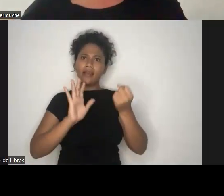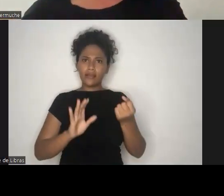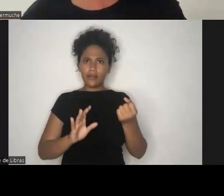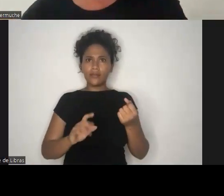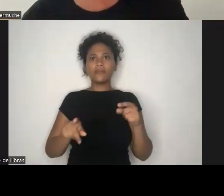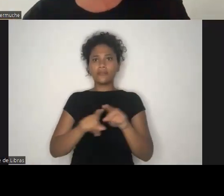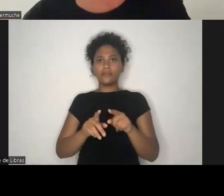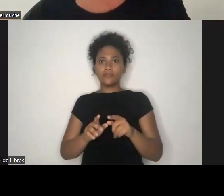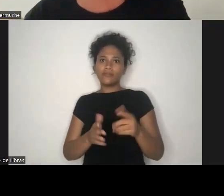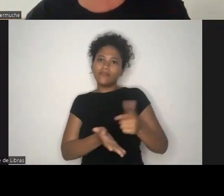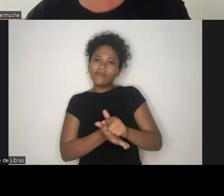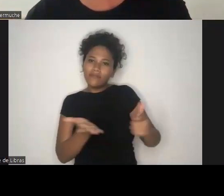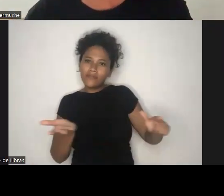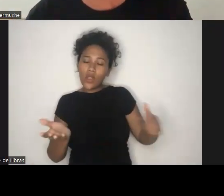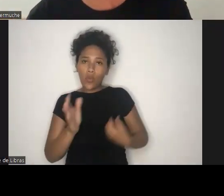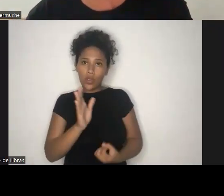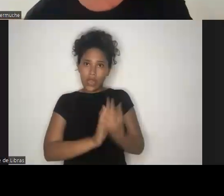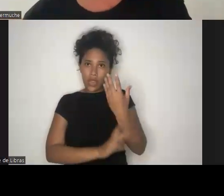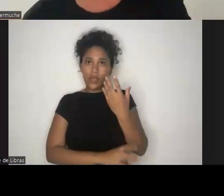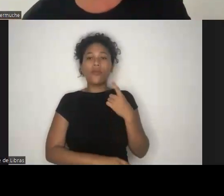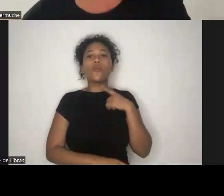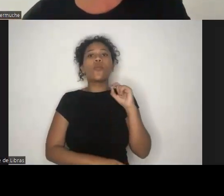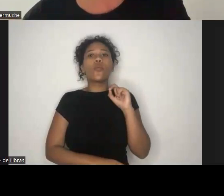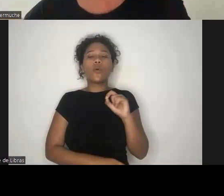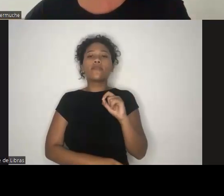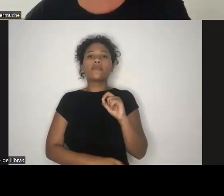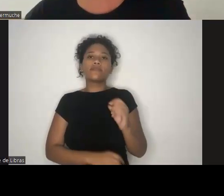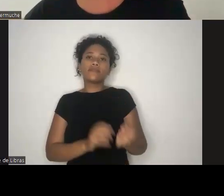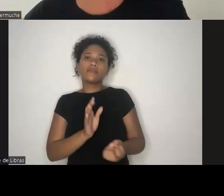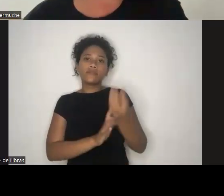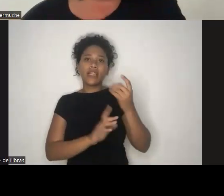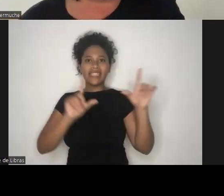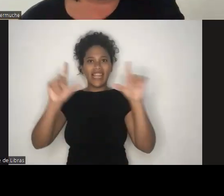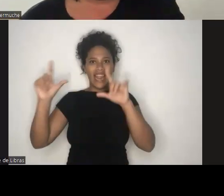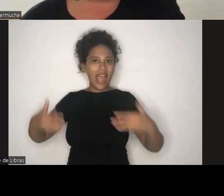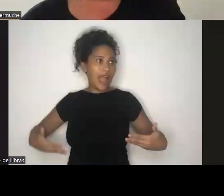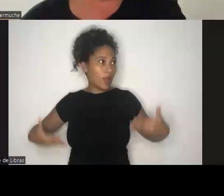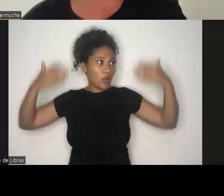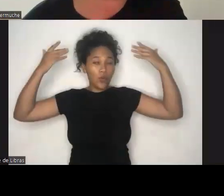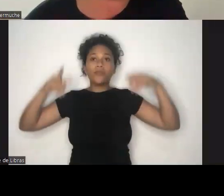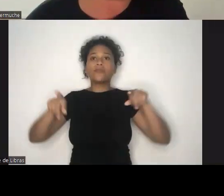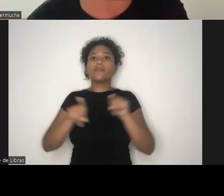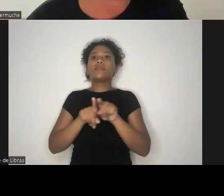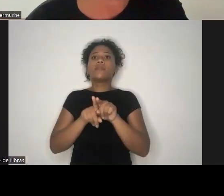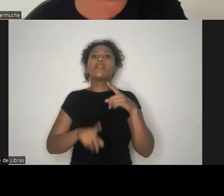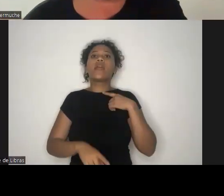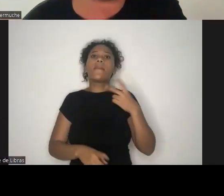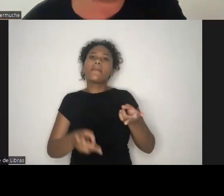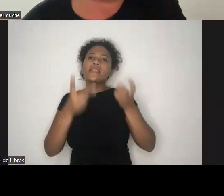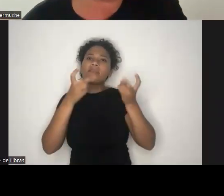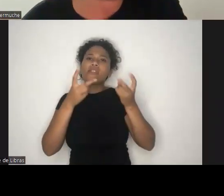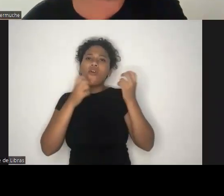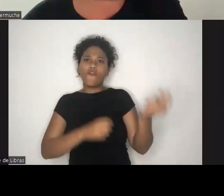que eu criei que envolve criação de cenário envolve percepção de valor da marca